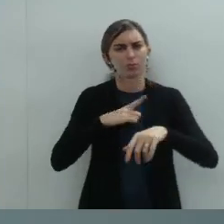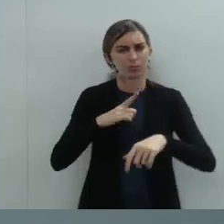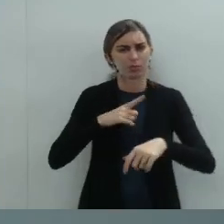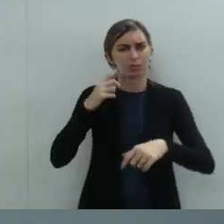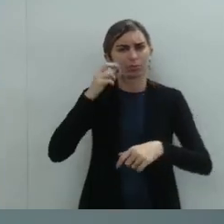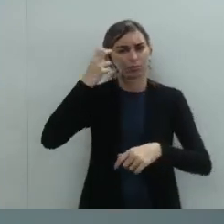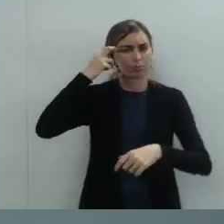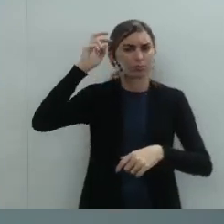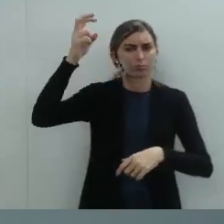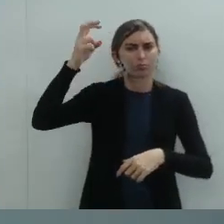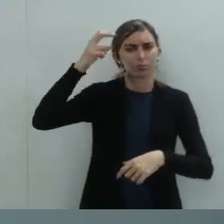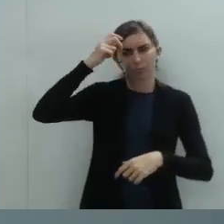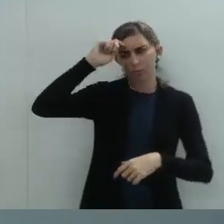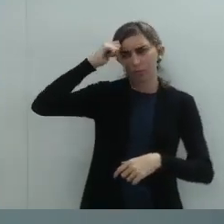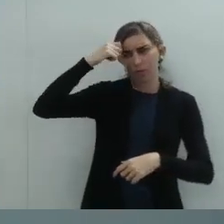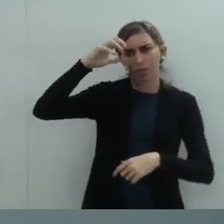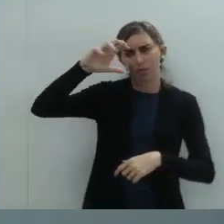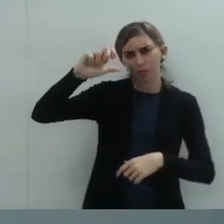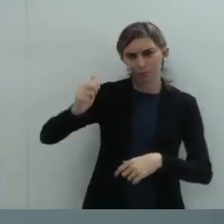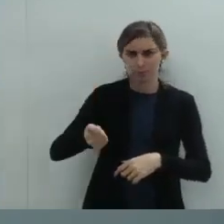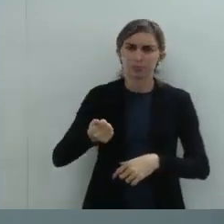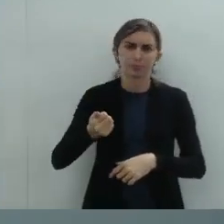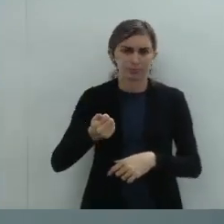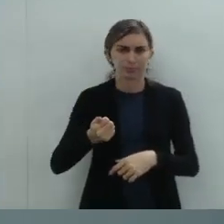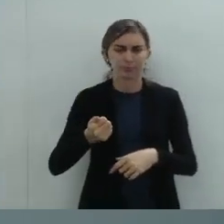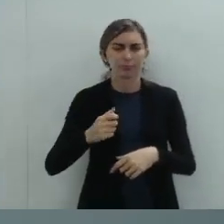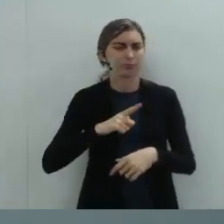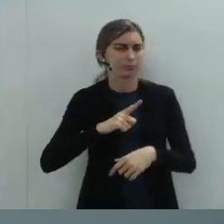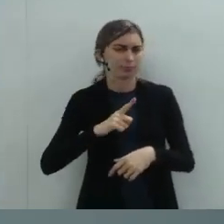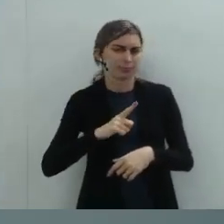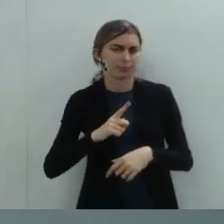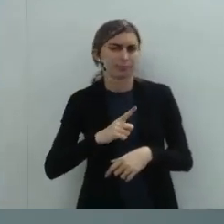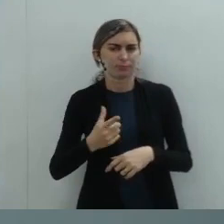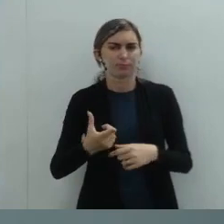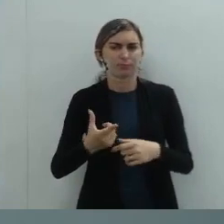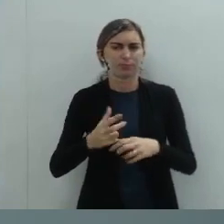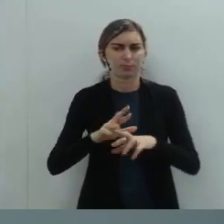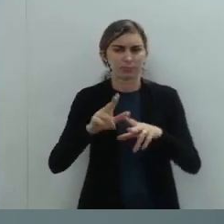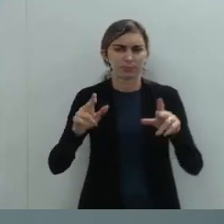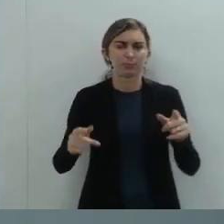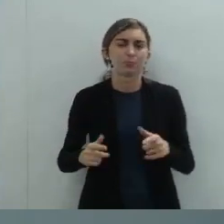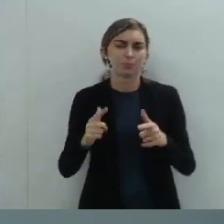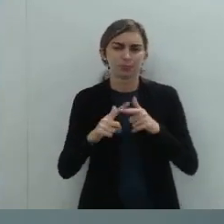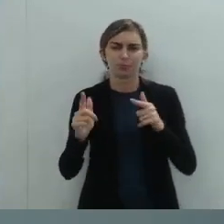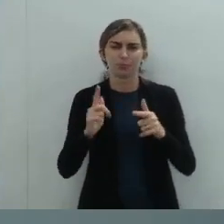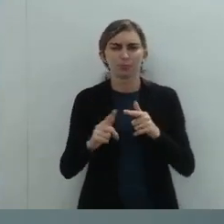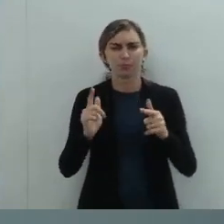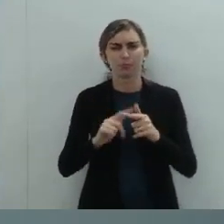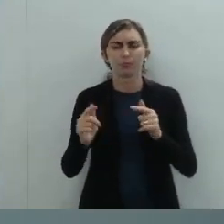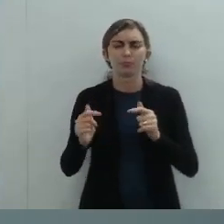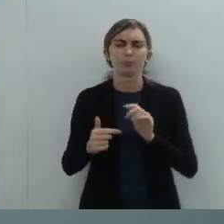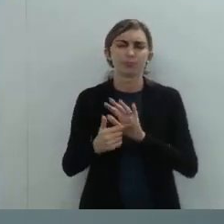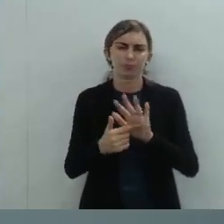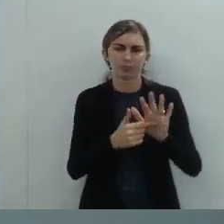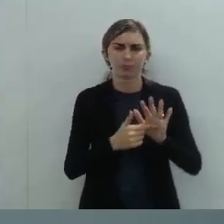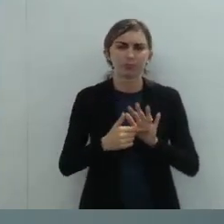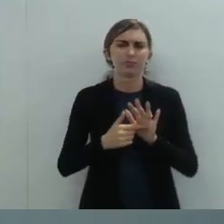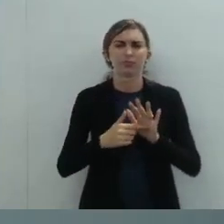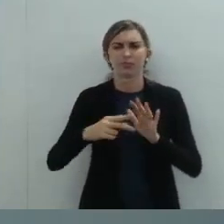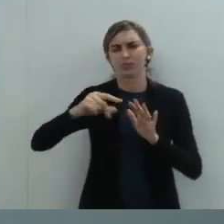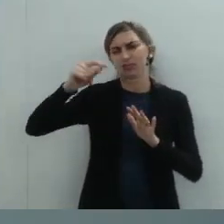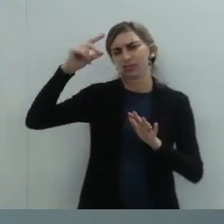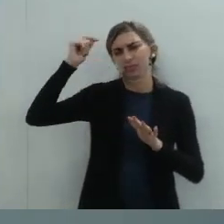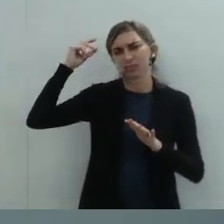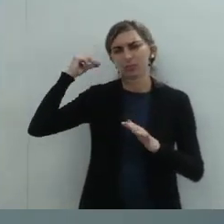cultura africana, né? Então a gente tem esse grande problema da demonização que está